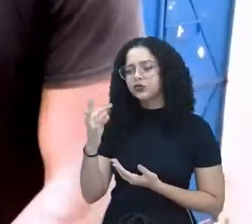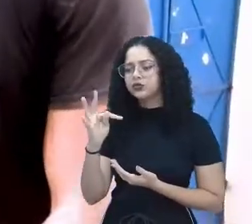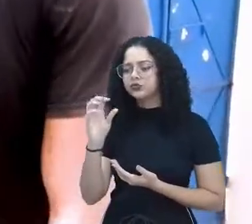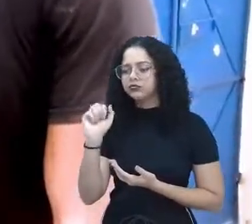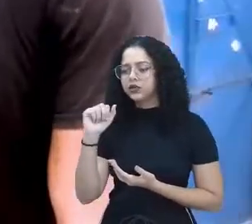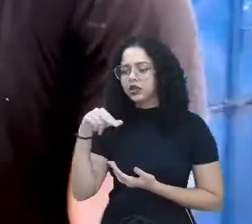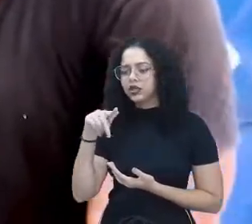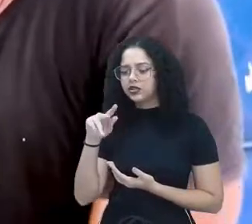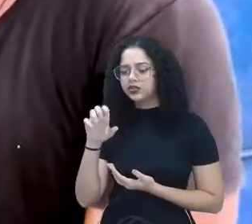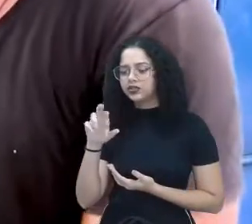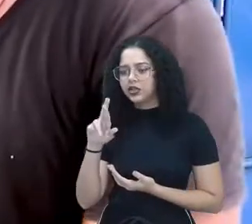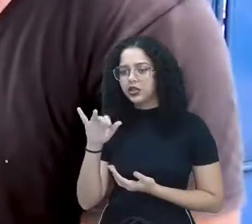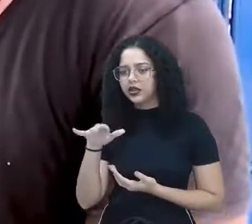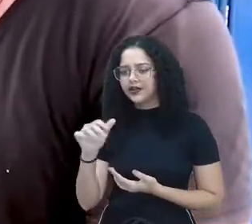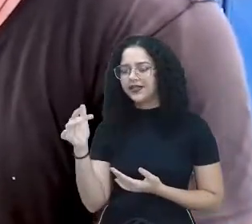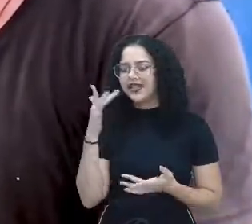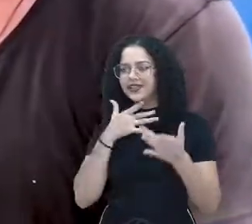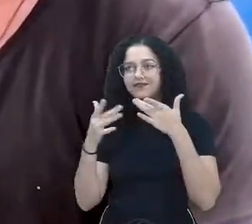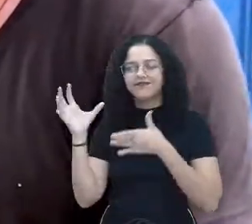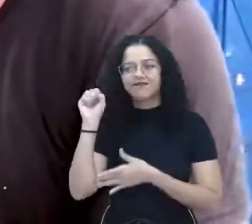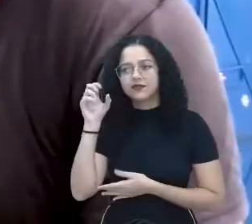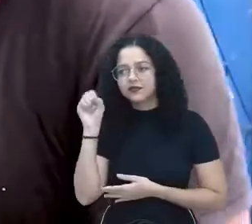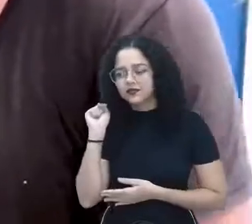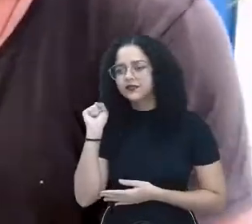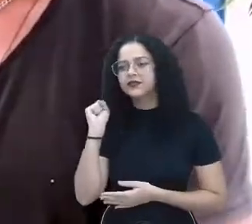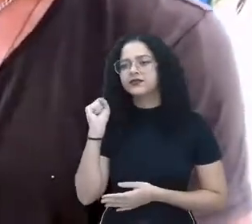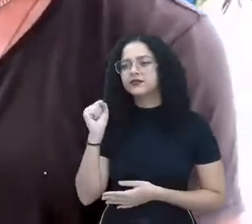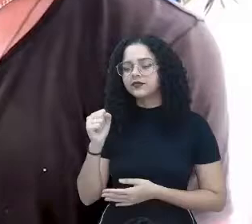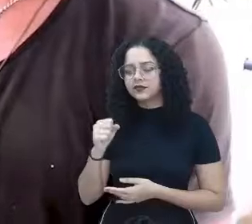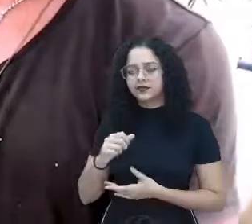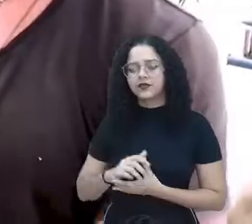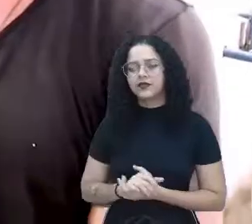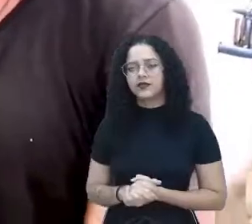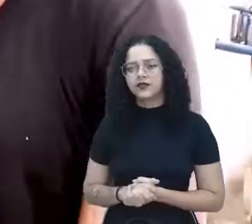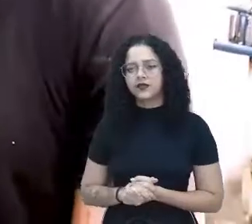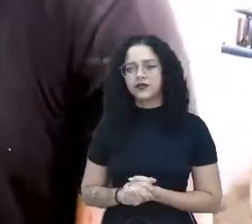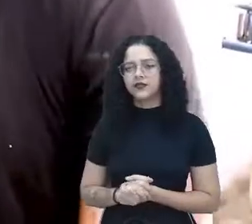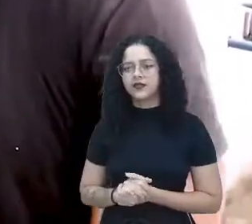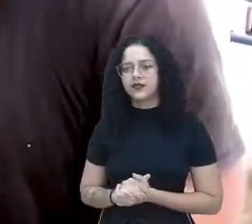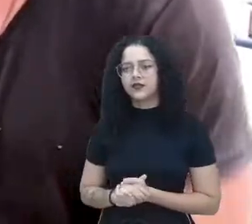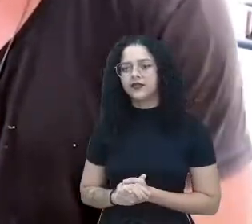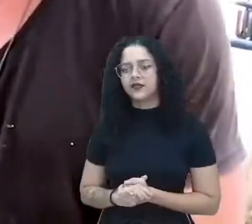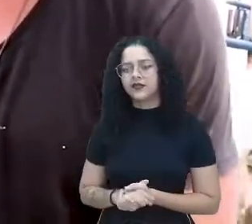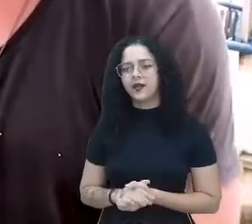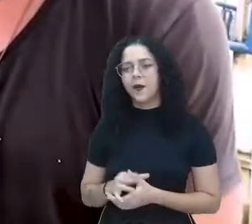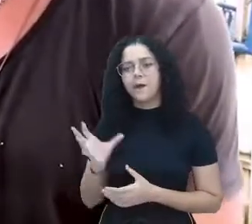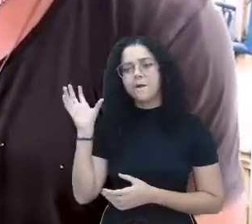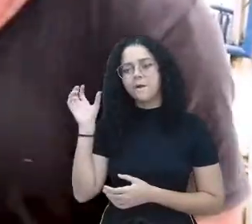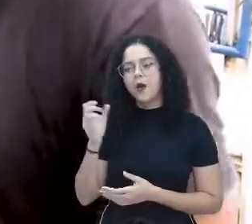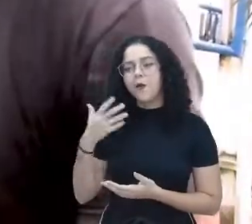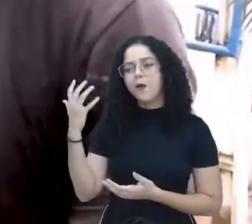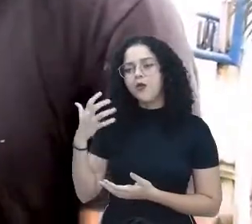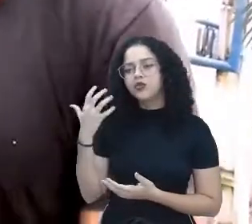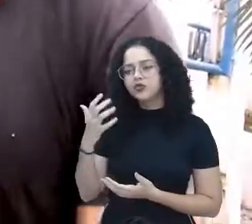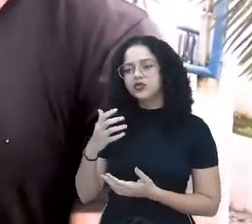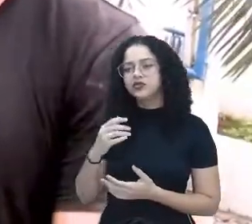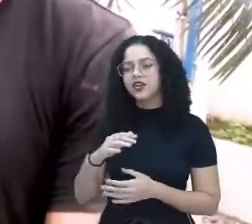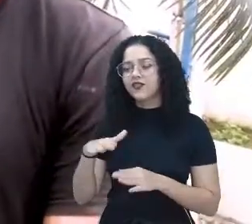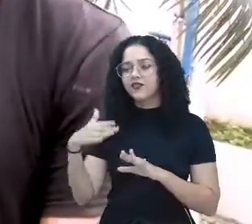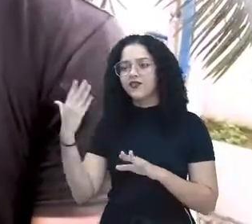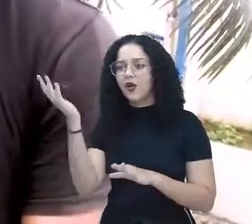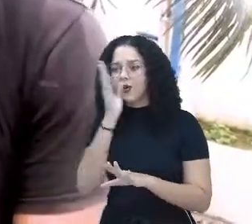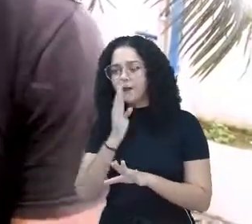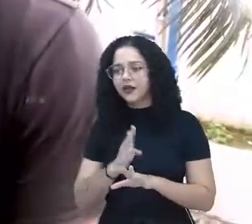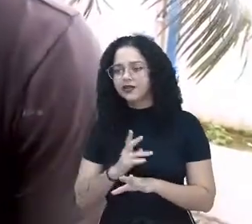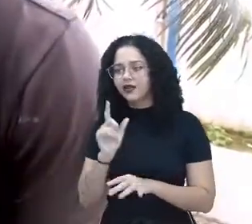é deliciosa de ouvir. E eu achei bacana trazer também uma música em português, que eu uso muito a música internacional misturada e tal. Então, eu pensei aqui nas